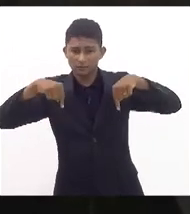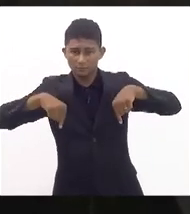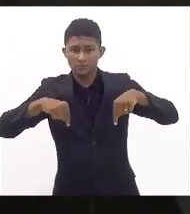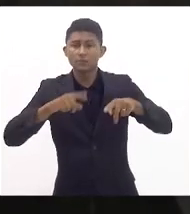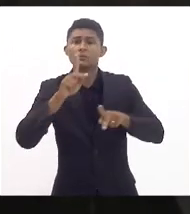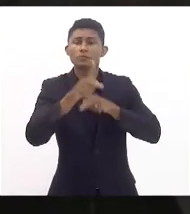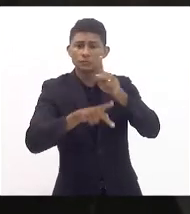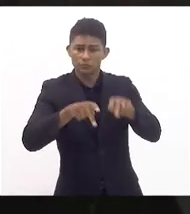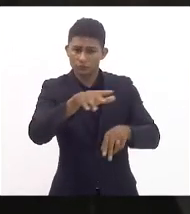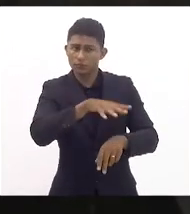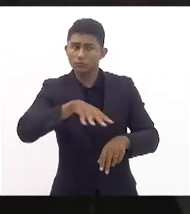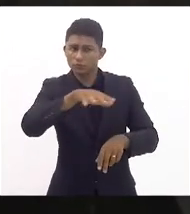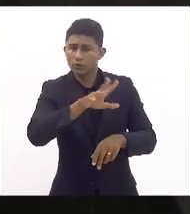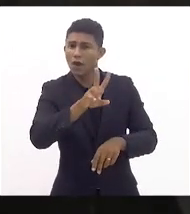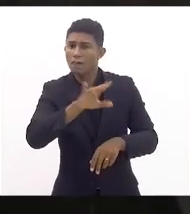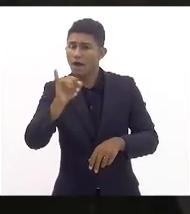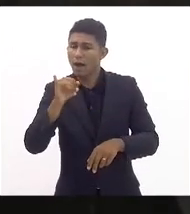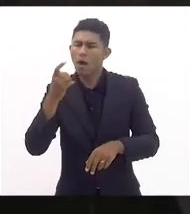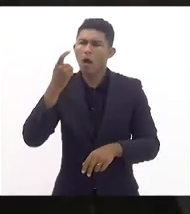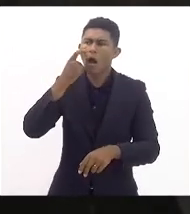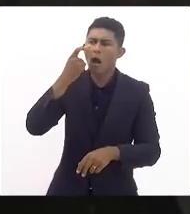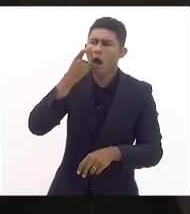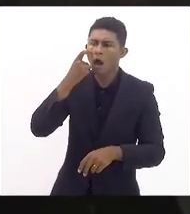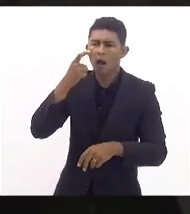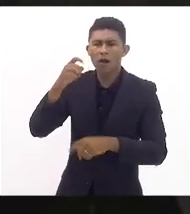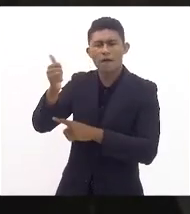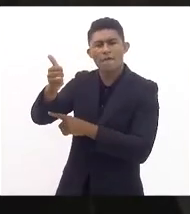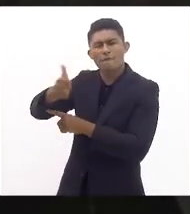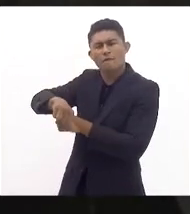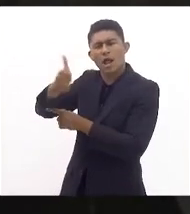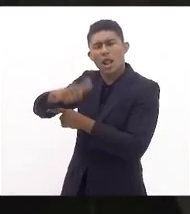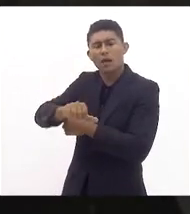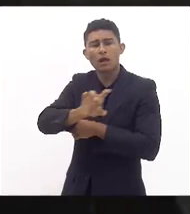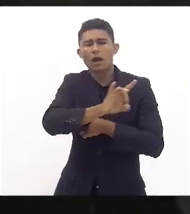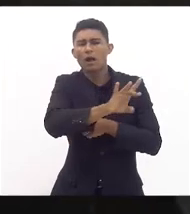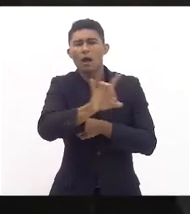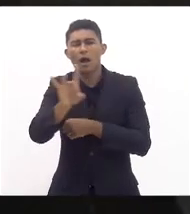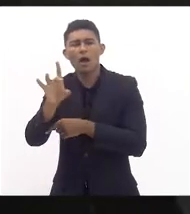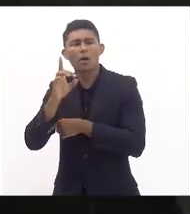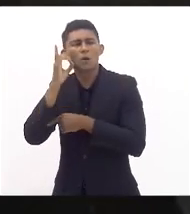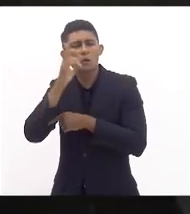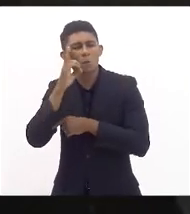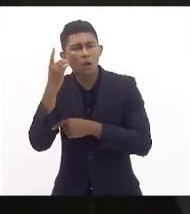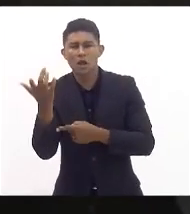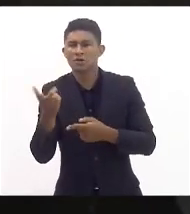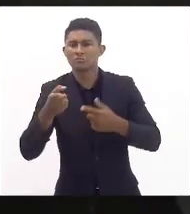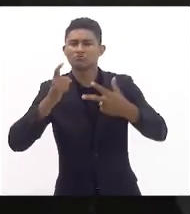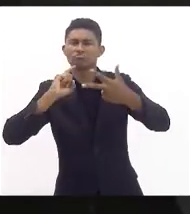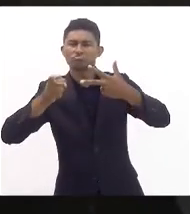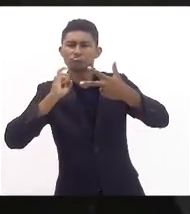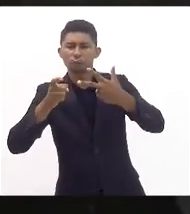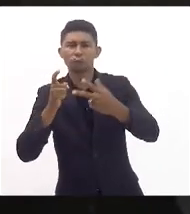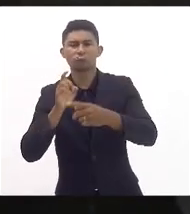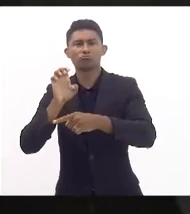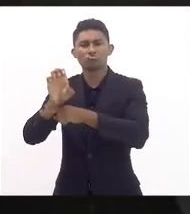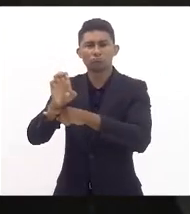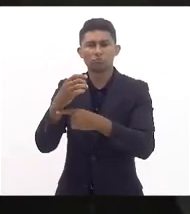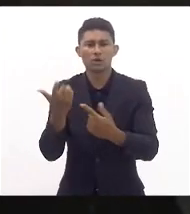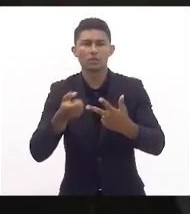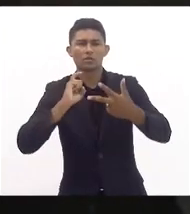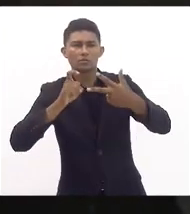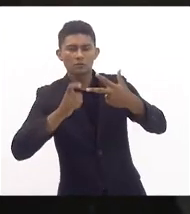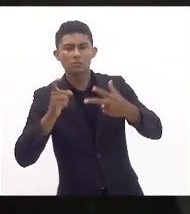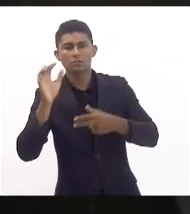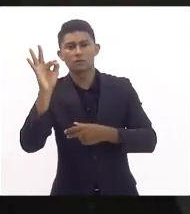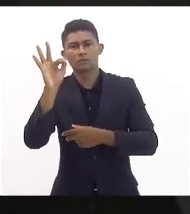vai avaliar a atuação de cada parlamentar, não é, dos executivos estadual e federal,